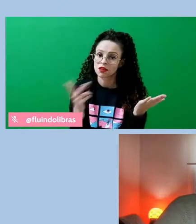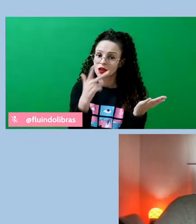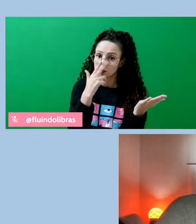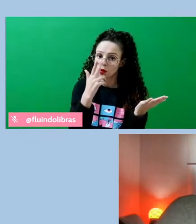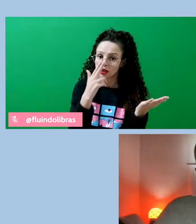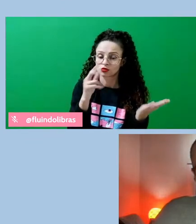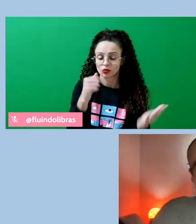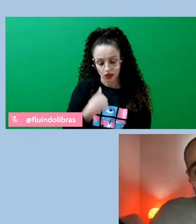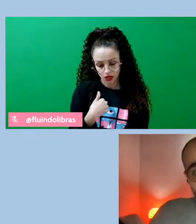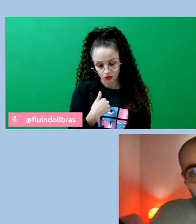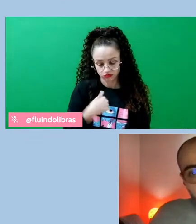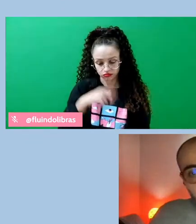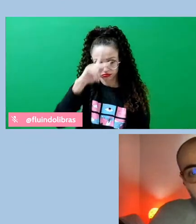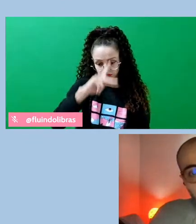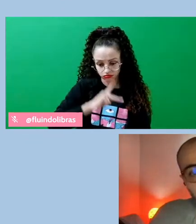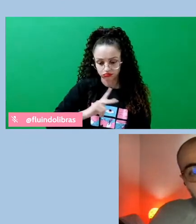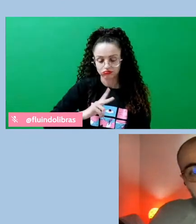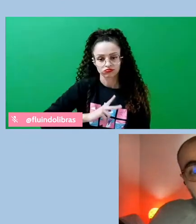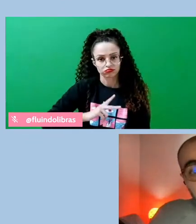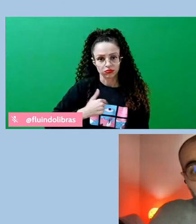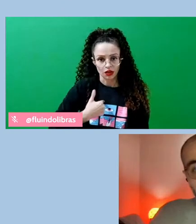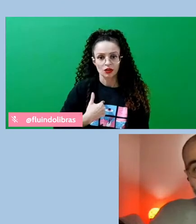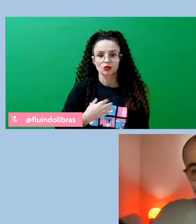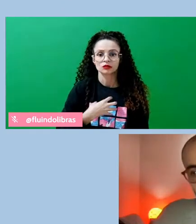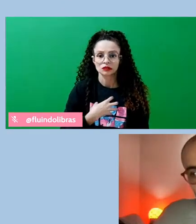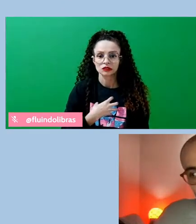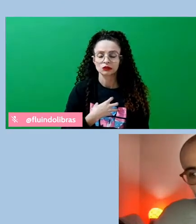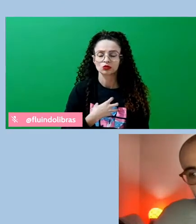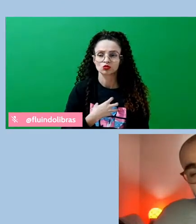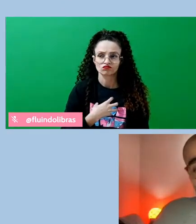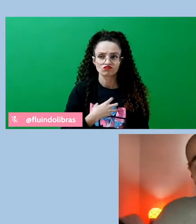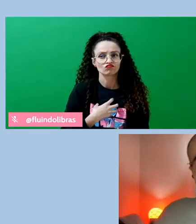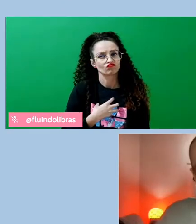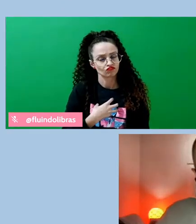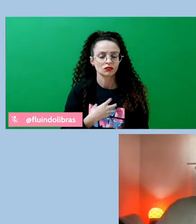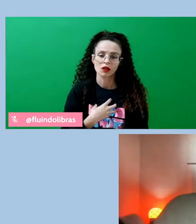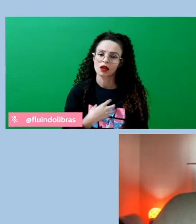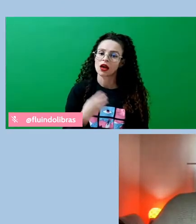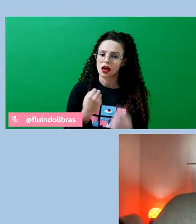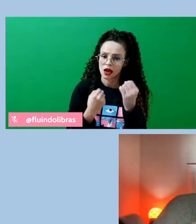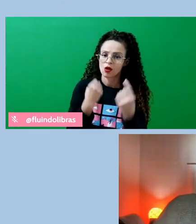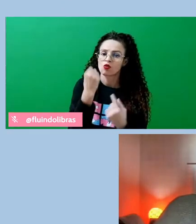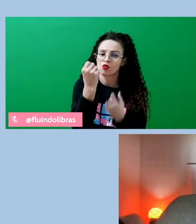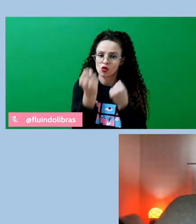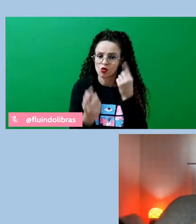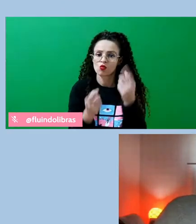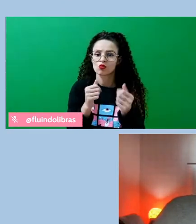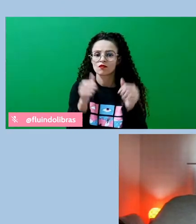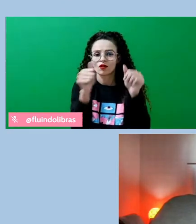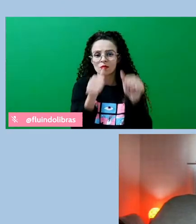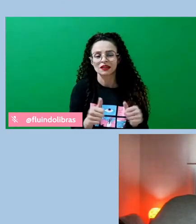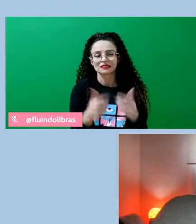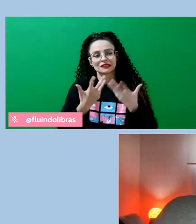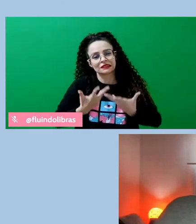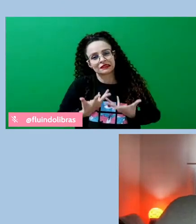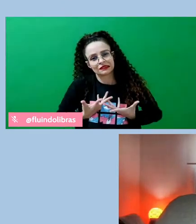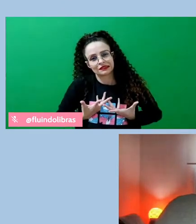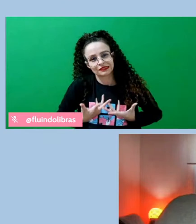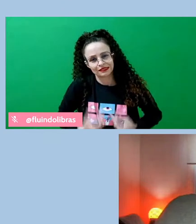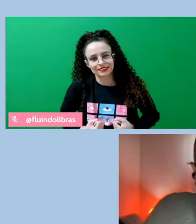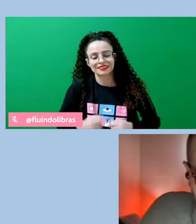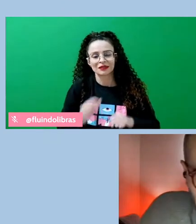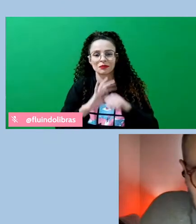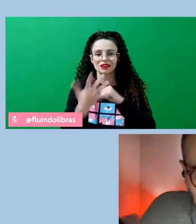posso falar pessoalmente, né, eu sinto que certos formatos desgastaram um pouco durante a pandemia, né, eu sinto que as pessoas estão um